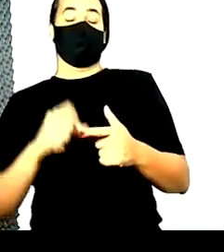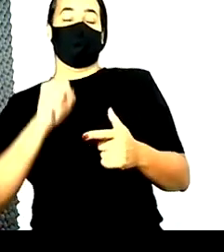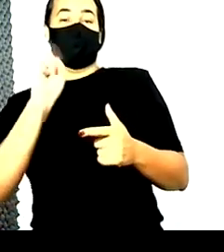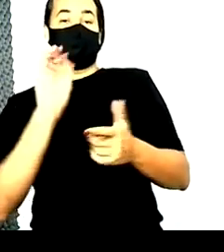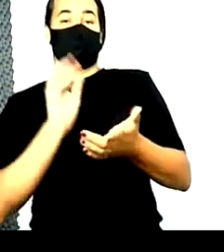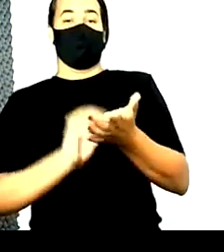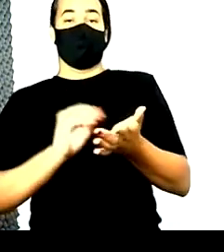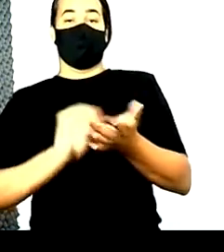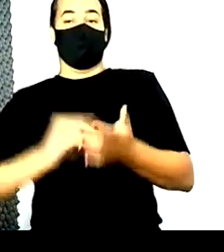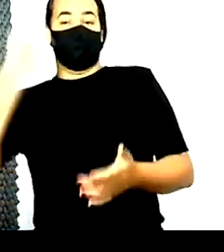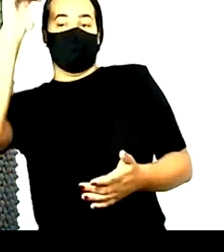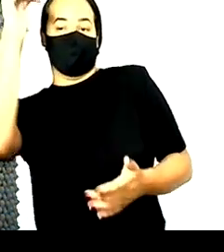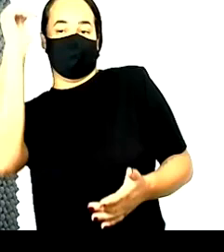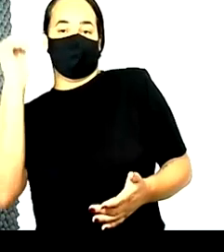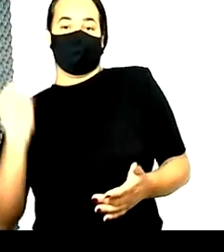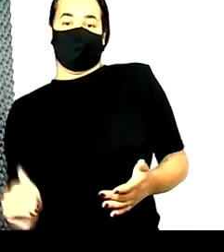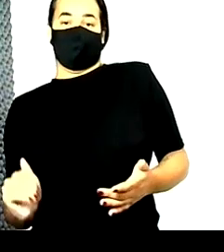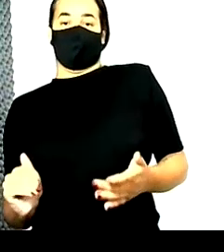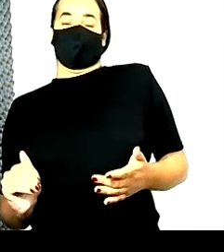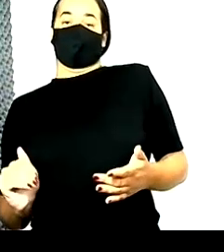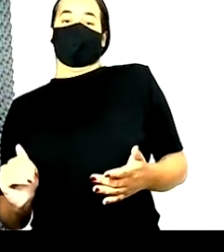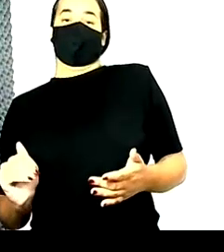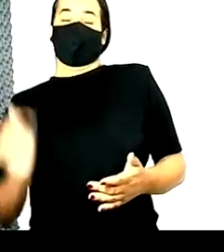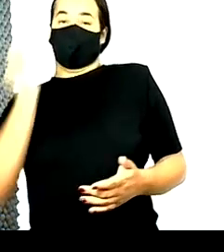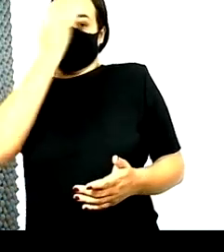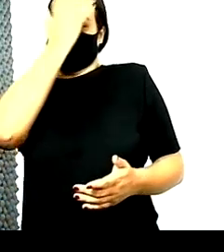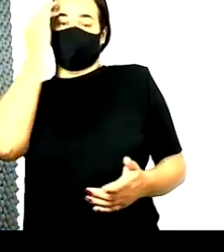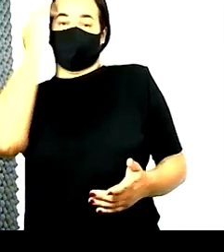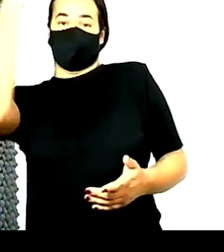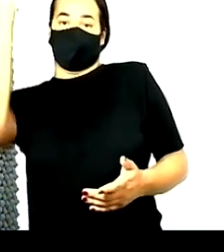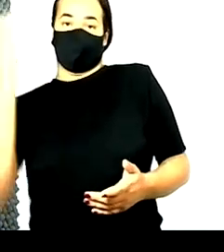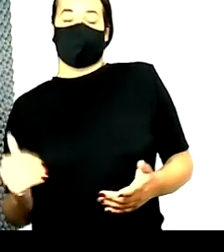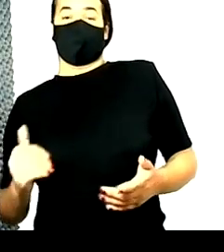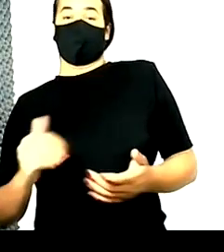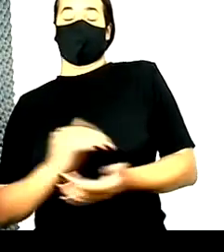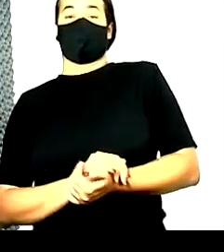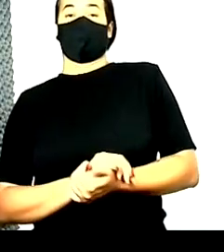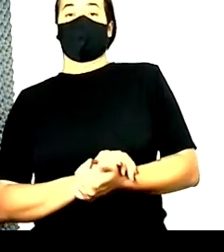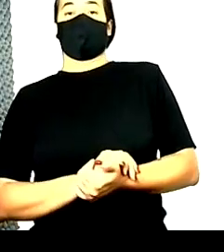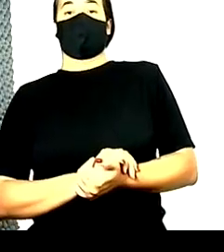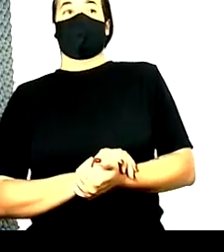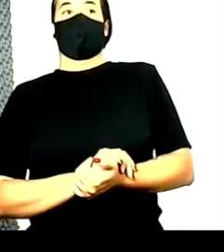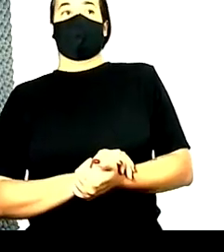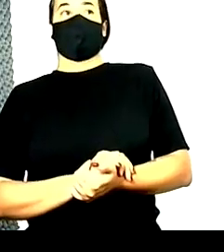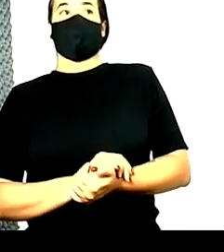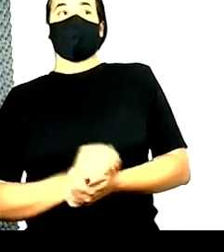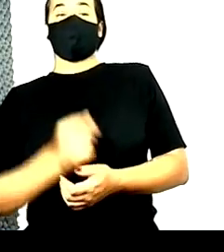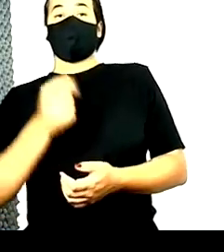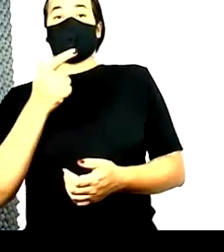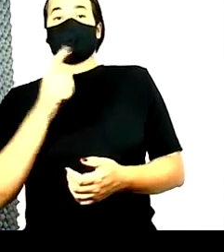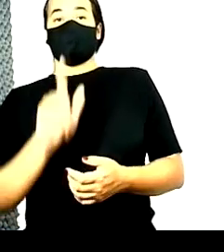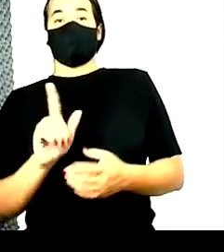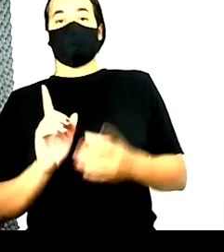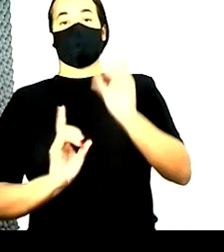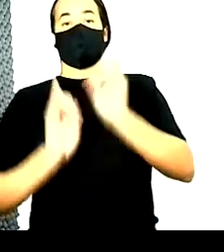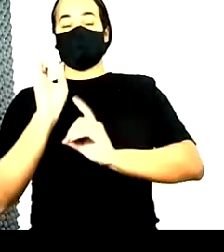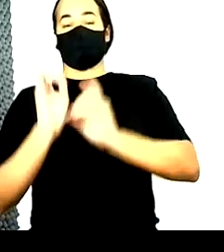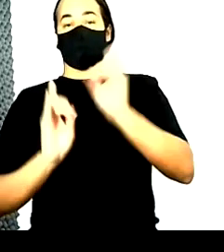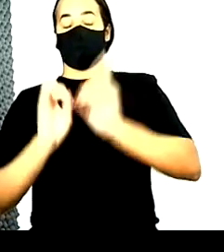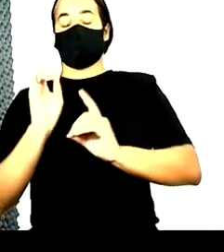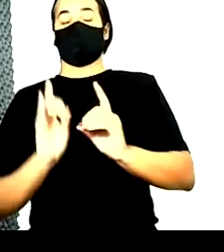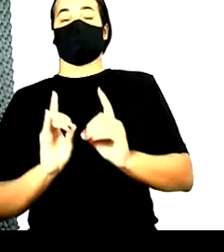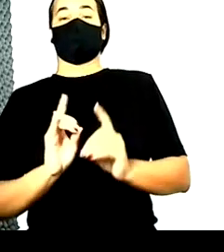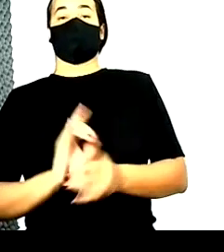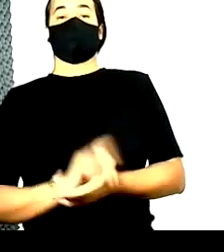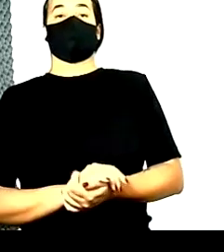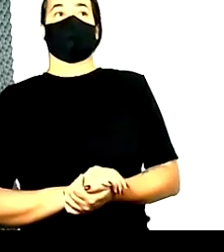do gigantismo. Enquanto um é o crescimento exagerado, o outro é a falta desse crescimento. Outro hormônio produzido pela hipófise é